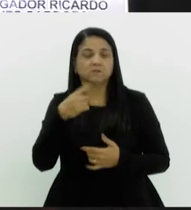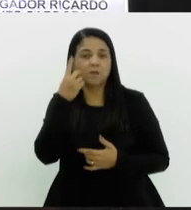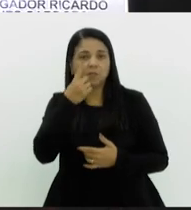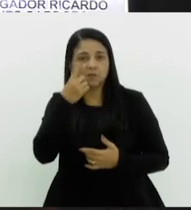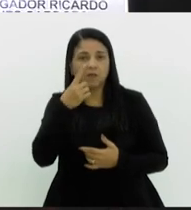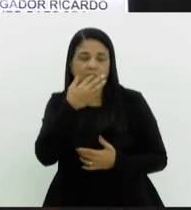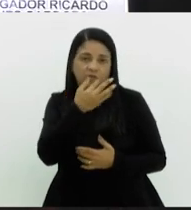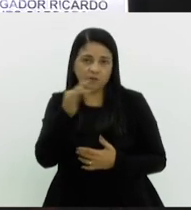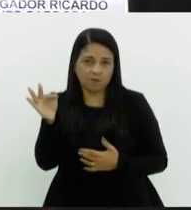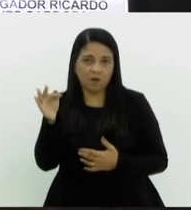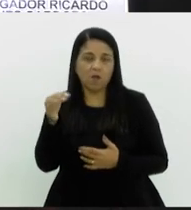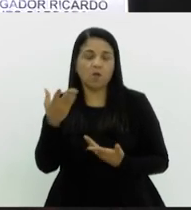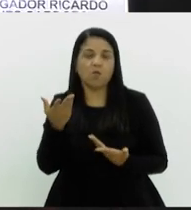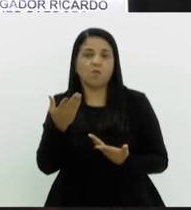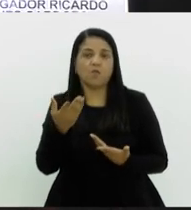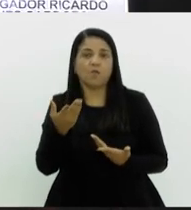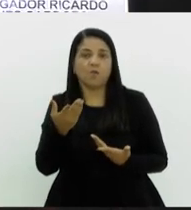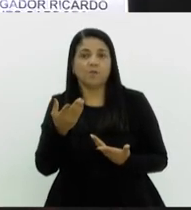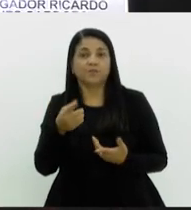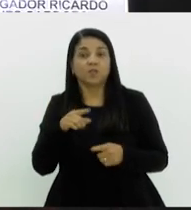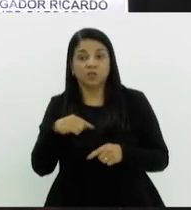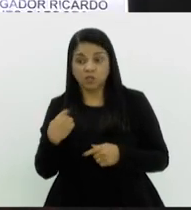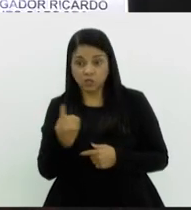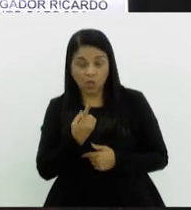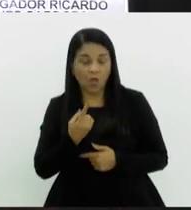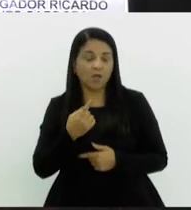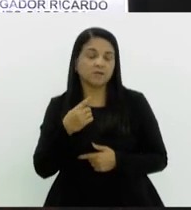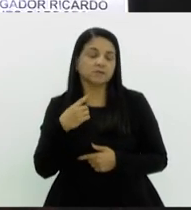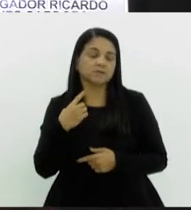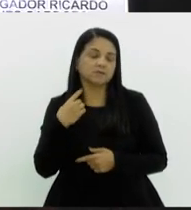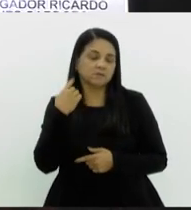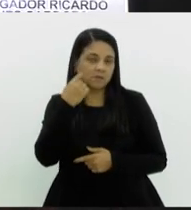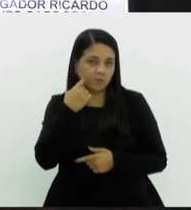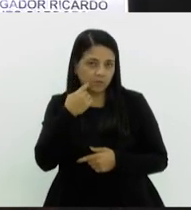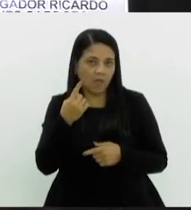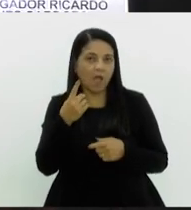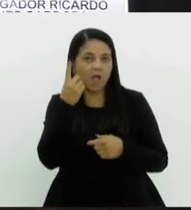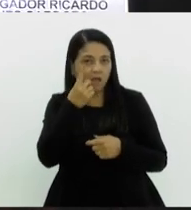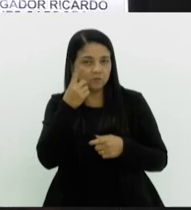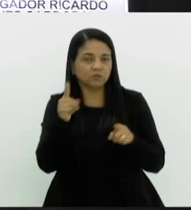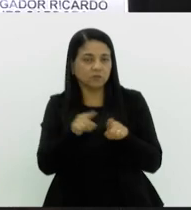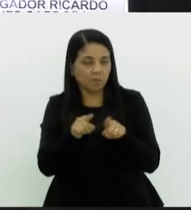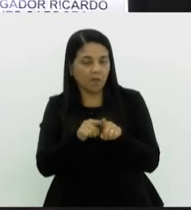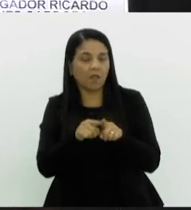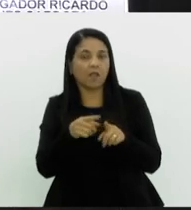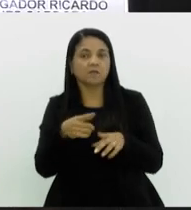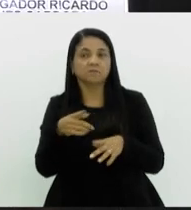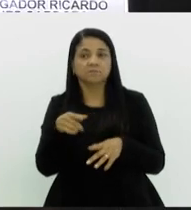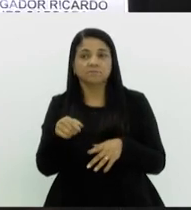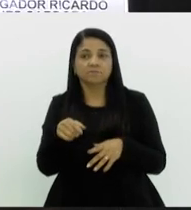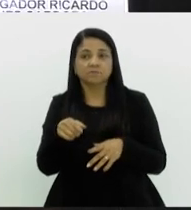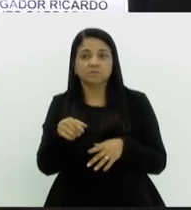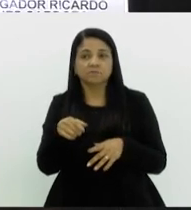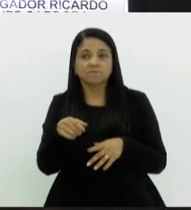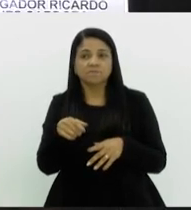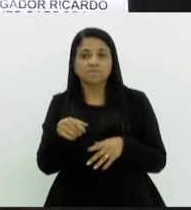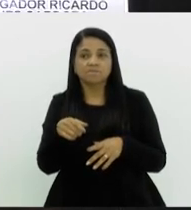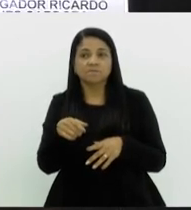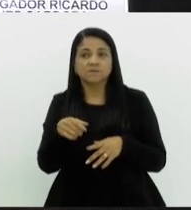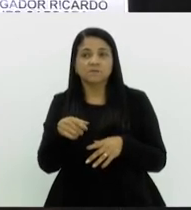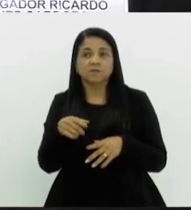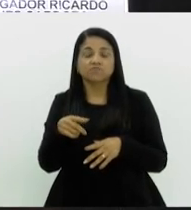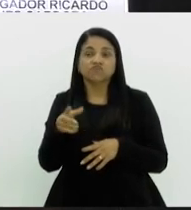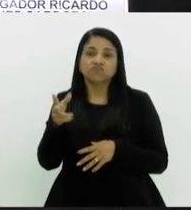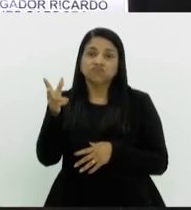passava, o que nós, deputados, passamos, porque quando foi para prender, não nos ouviu.